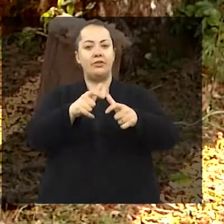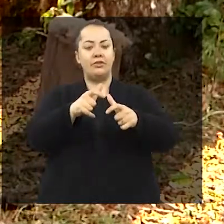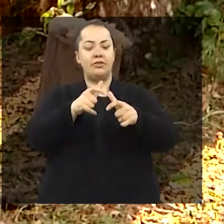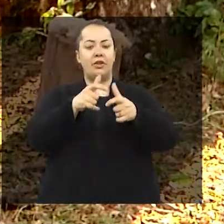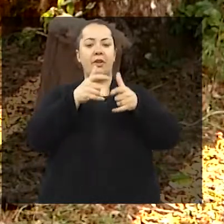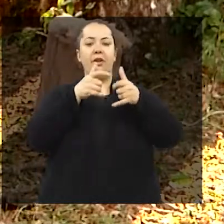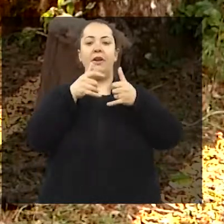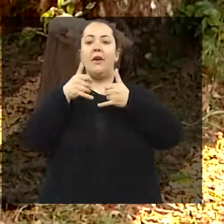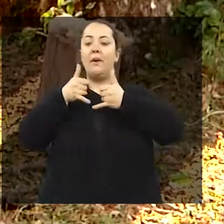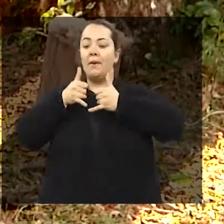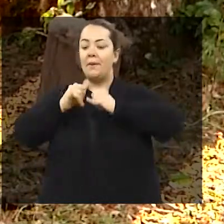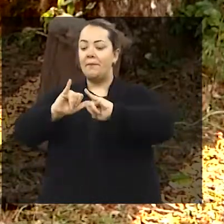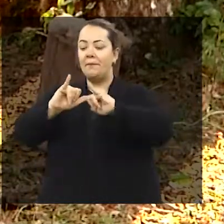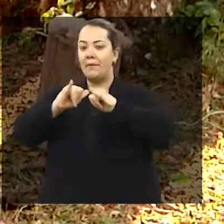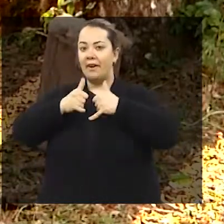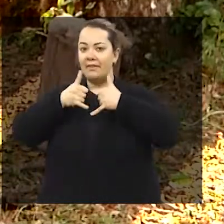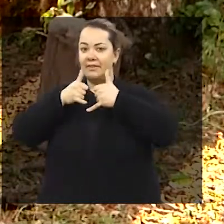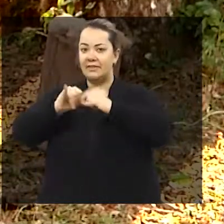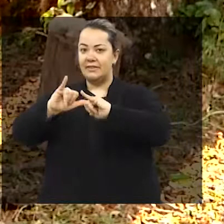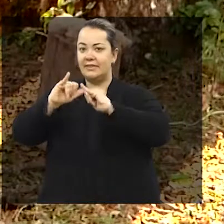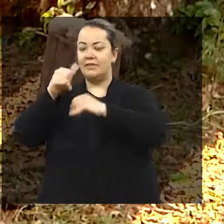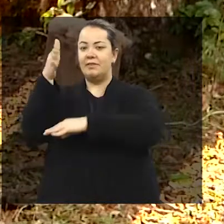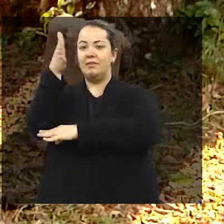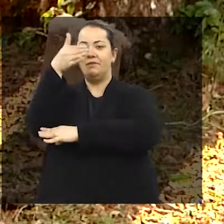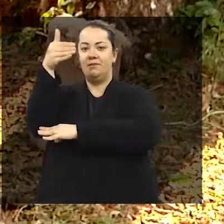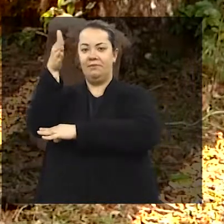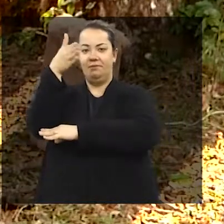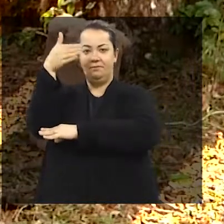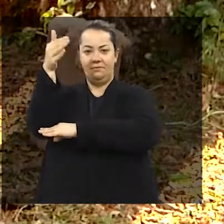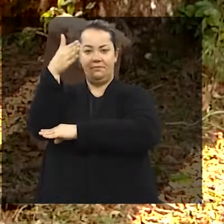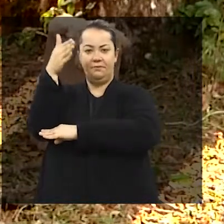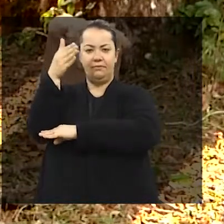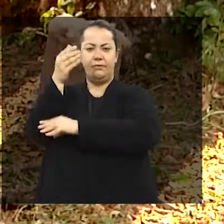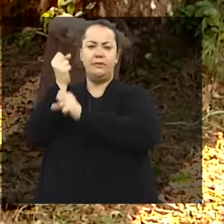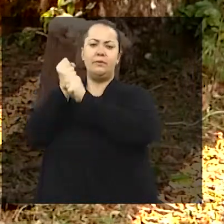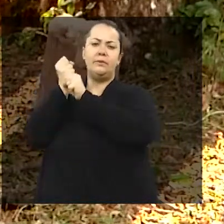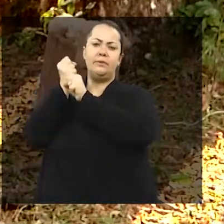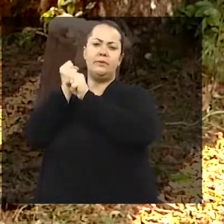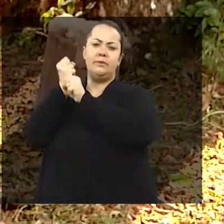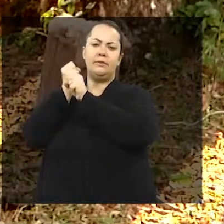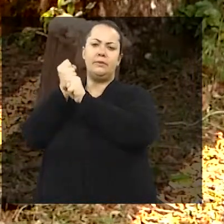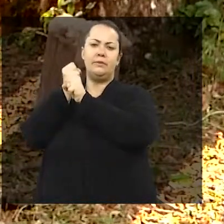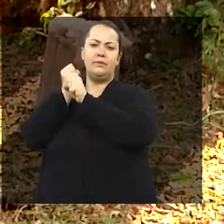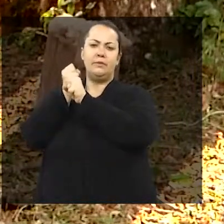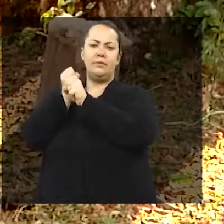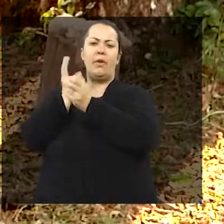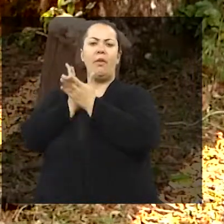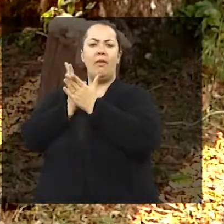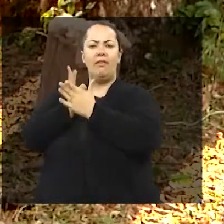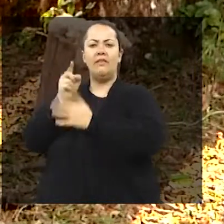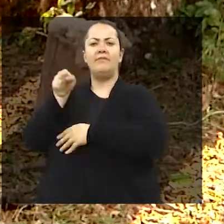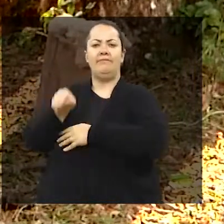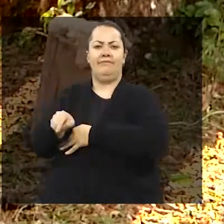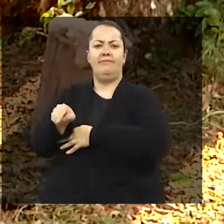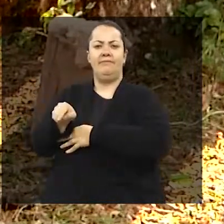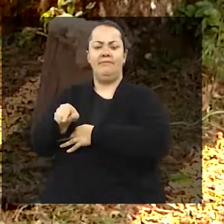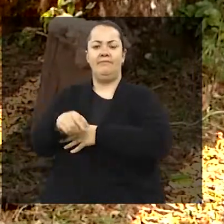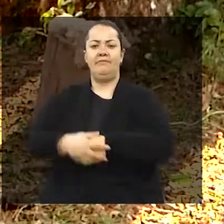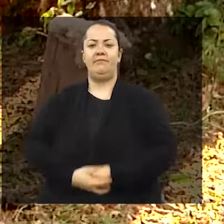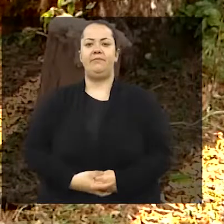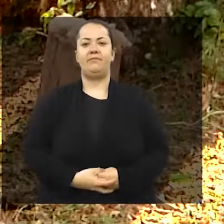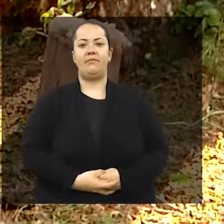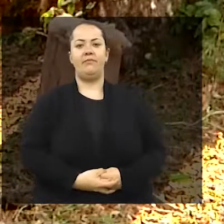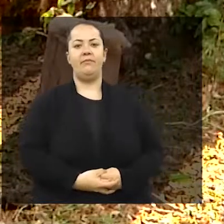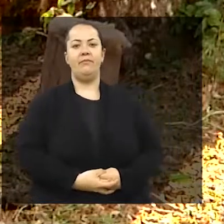Bandeira sempre ali na Praça da Bandeira, os primeiros então houve uma série de acampamentos ali até porque por problemas do local